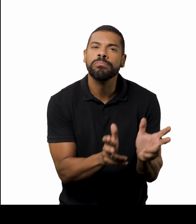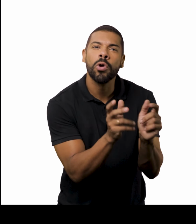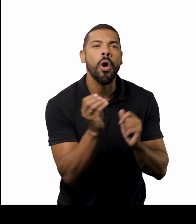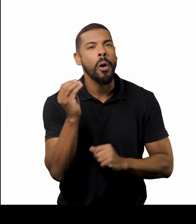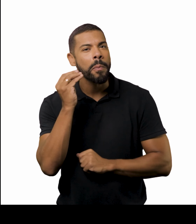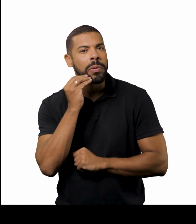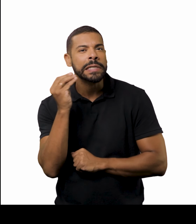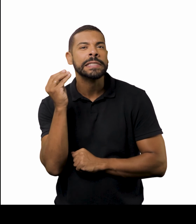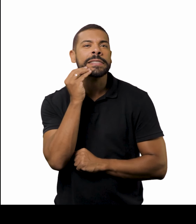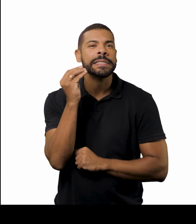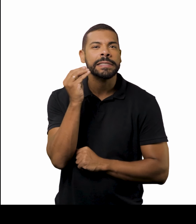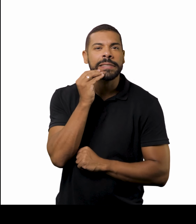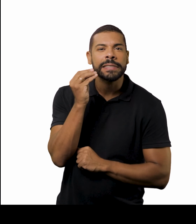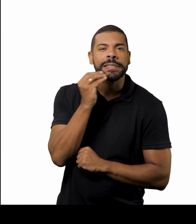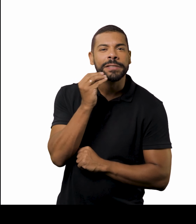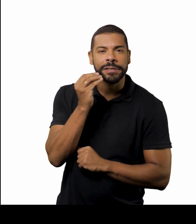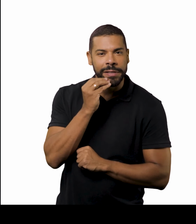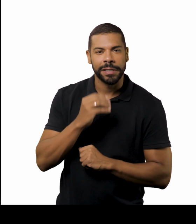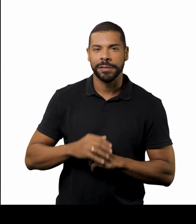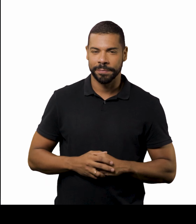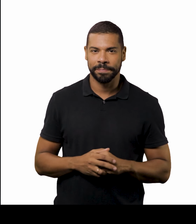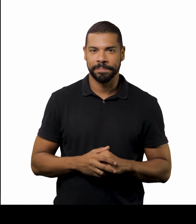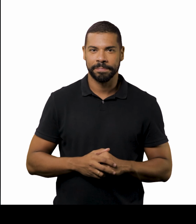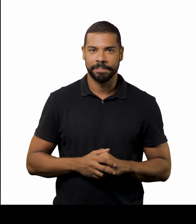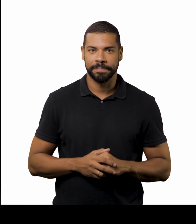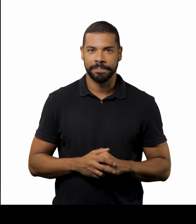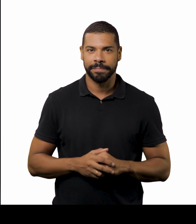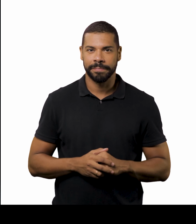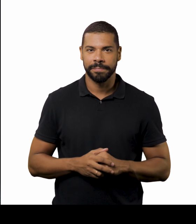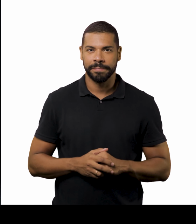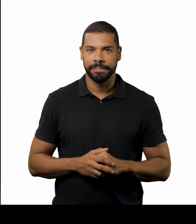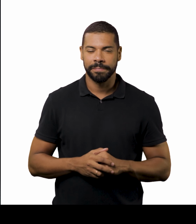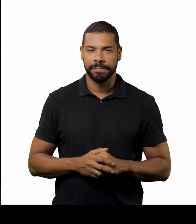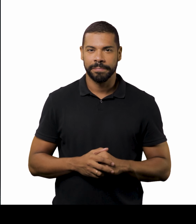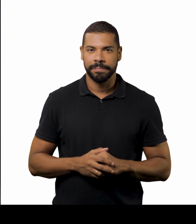essa possibilidade, não como uma impossibilidade.